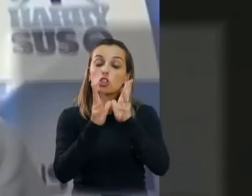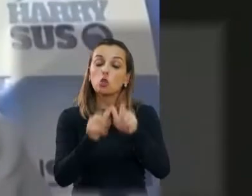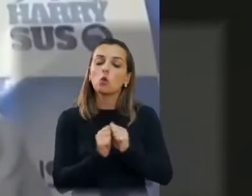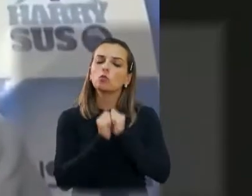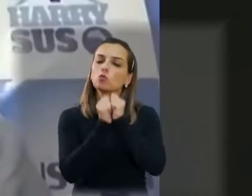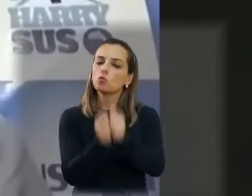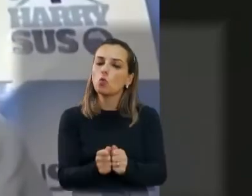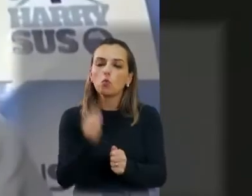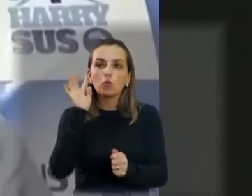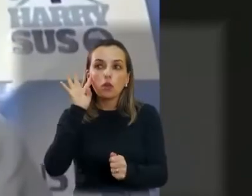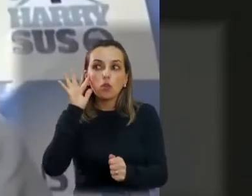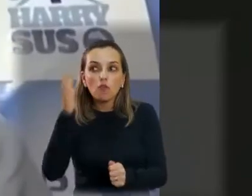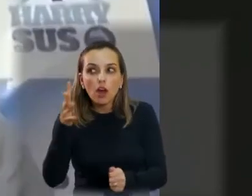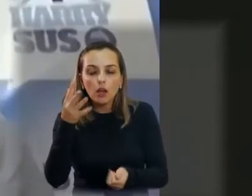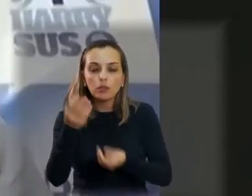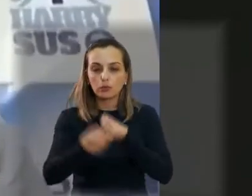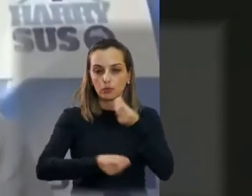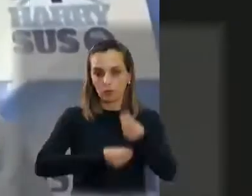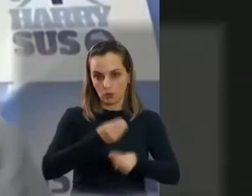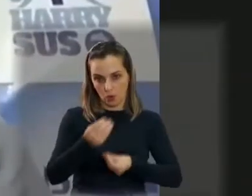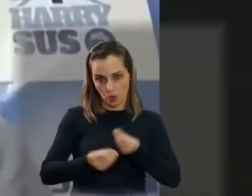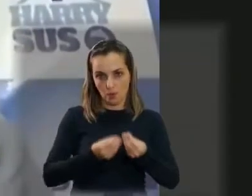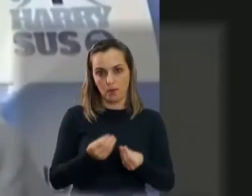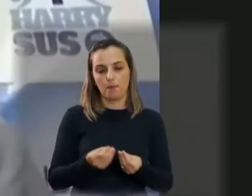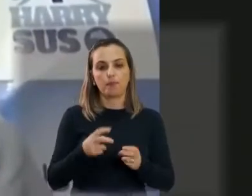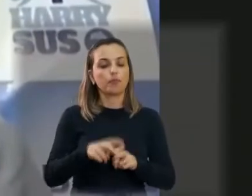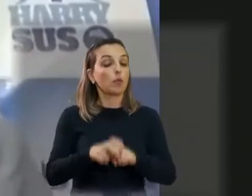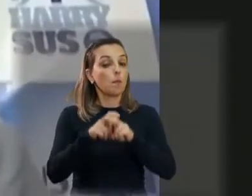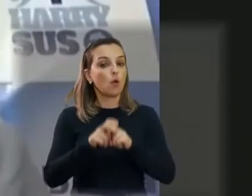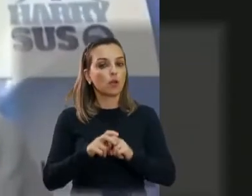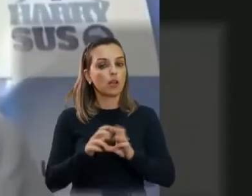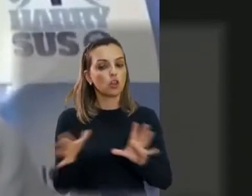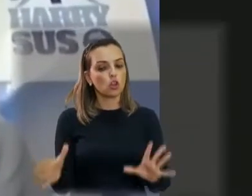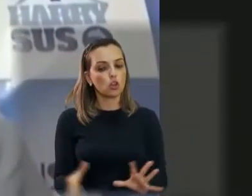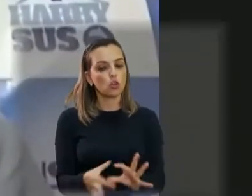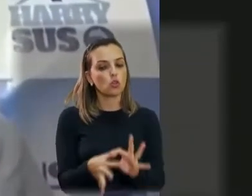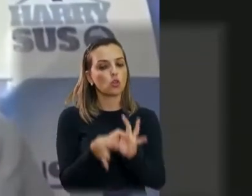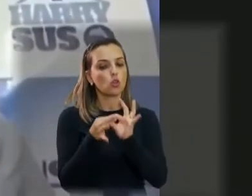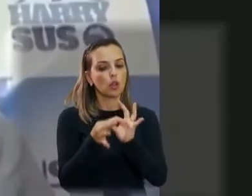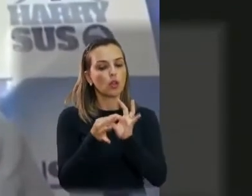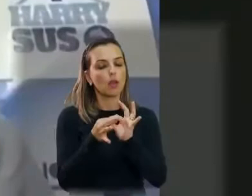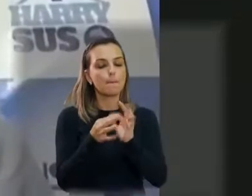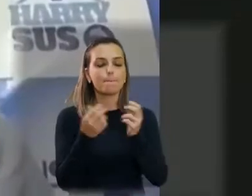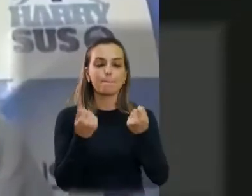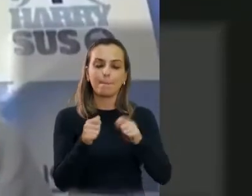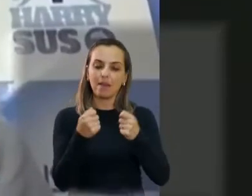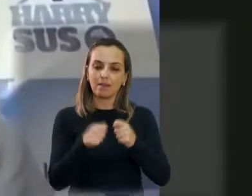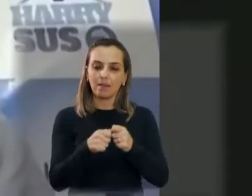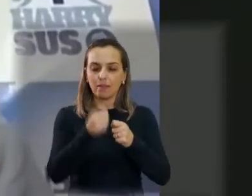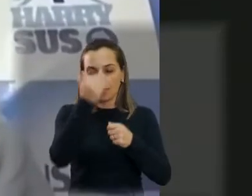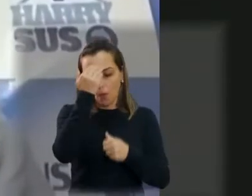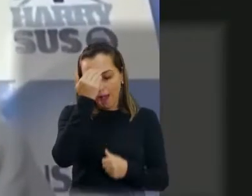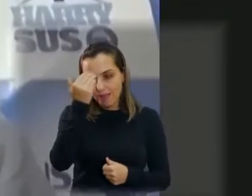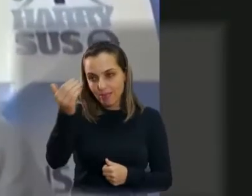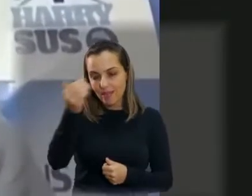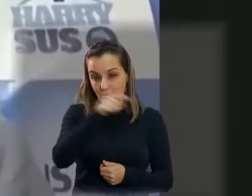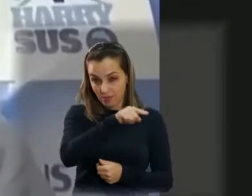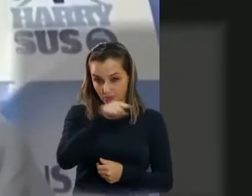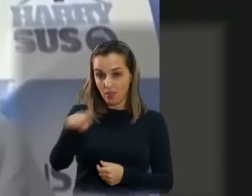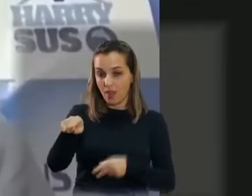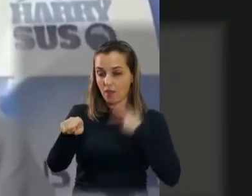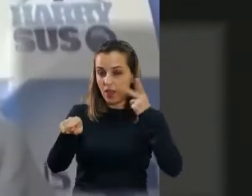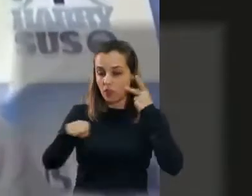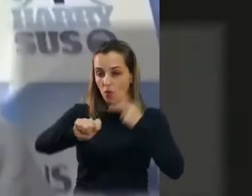solução. E por isso que estamos pregando a união. E por isso que eu agradeço muito a você, Tainara,